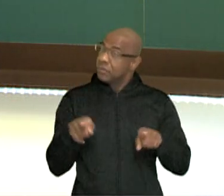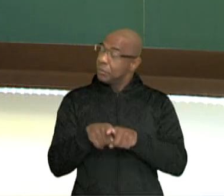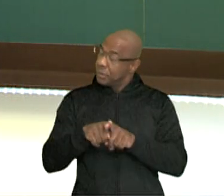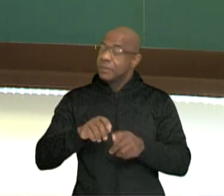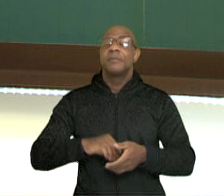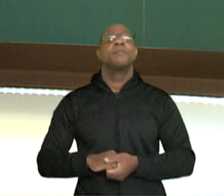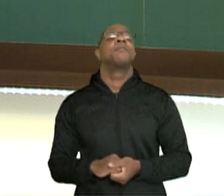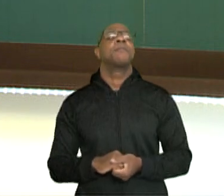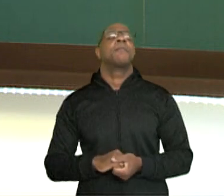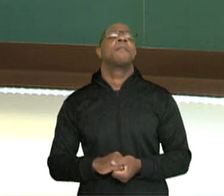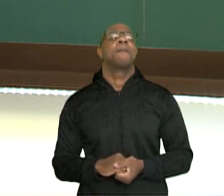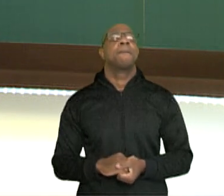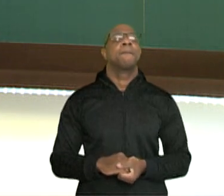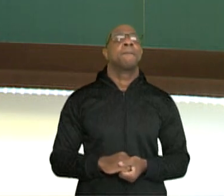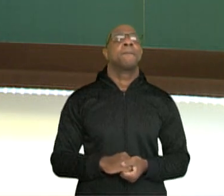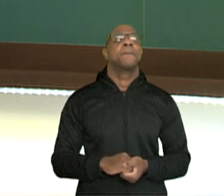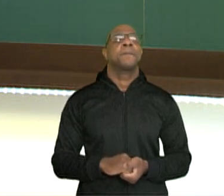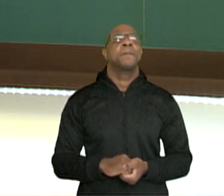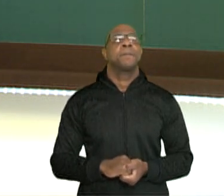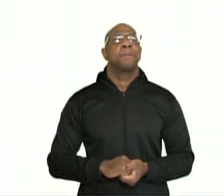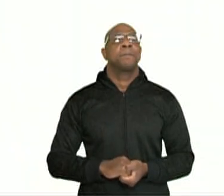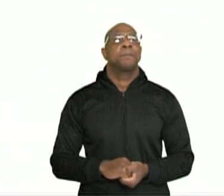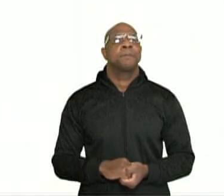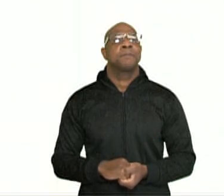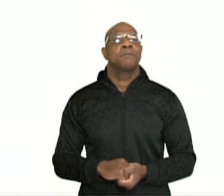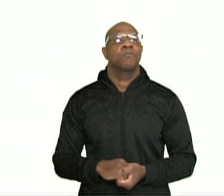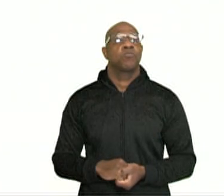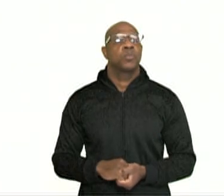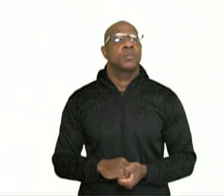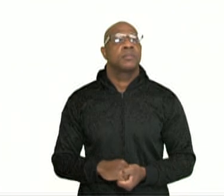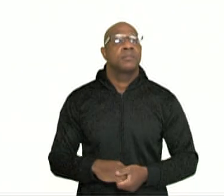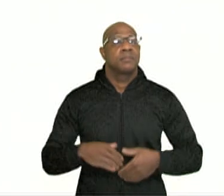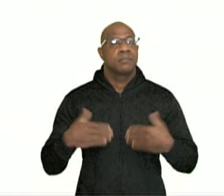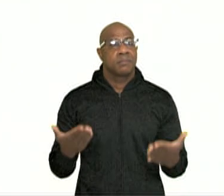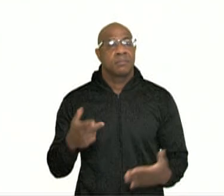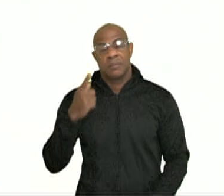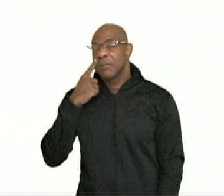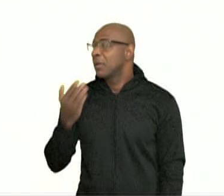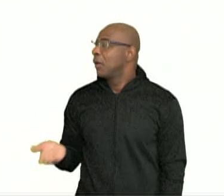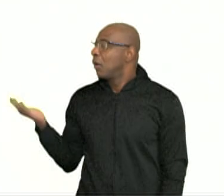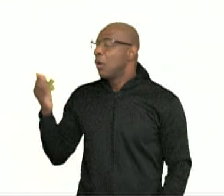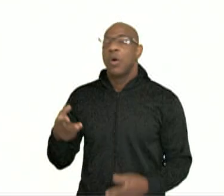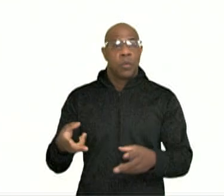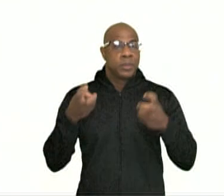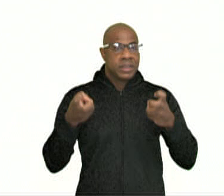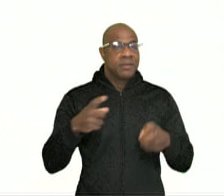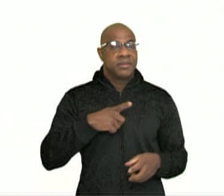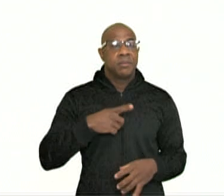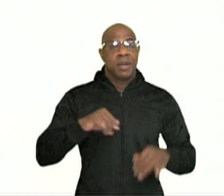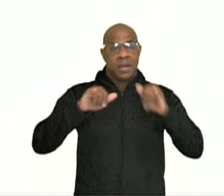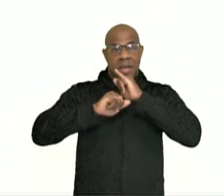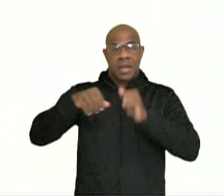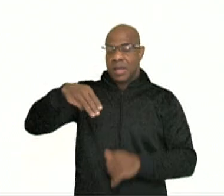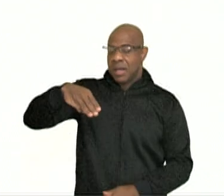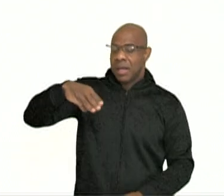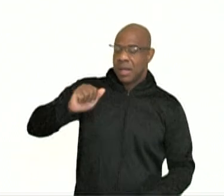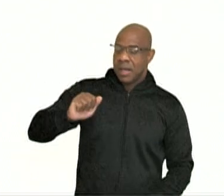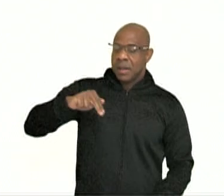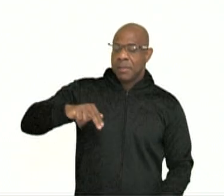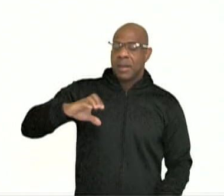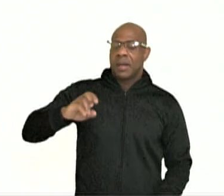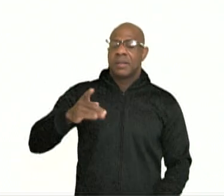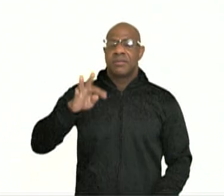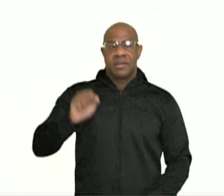pode virar notícia. Muito bem, vamos lá. Então, observe aqui que nós temos uma manchete. Coletores de